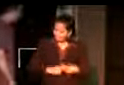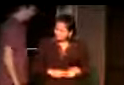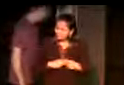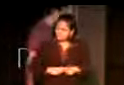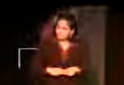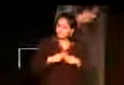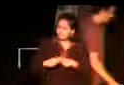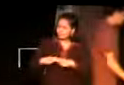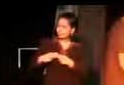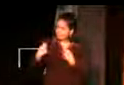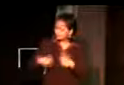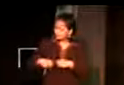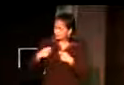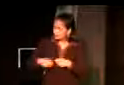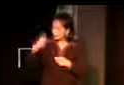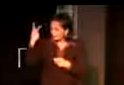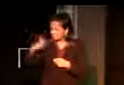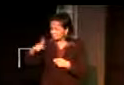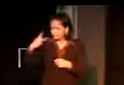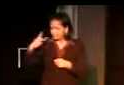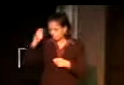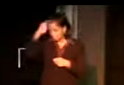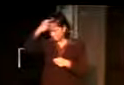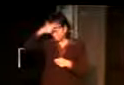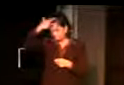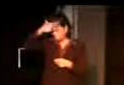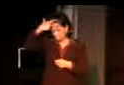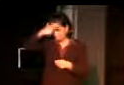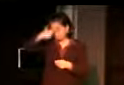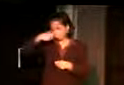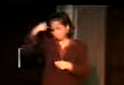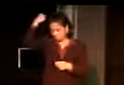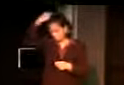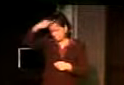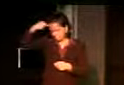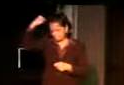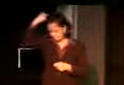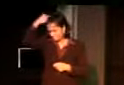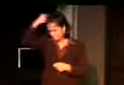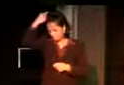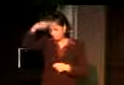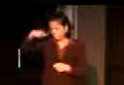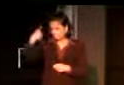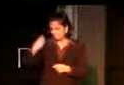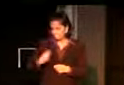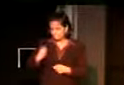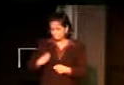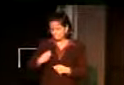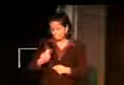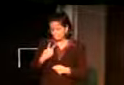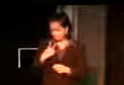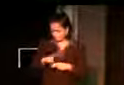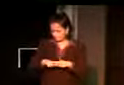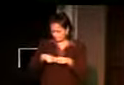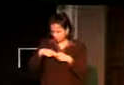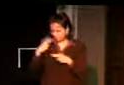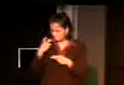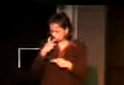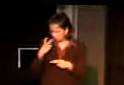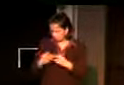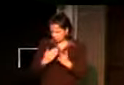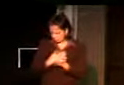nós carecemos desse seu ministério de iluminação agora o santo espírito por isso eu clamo começa